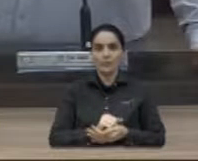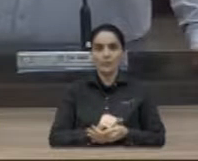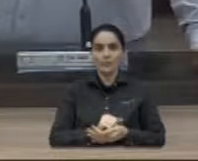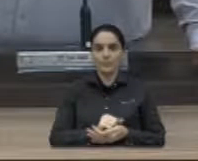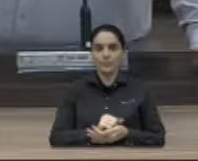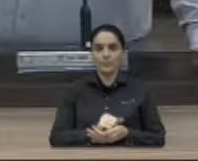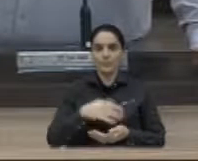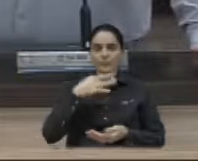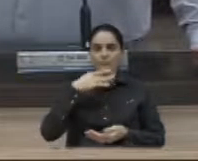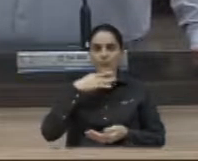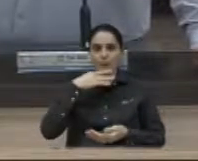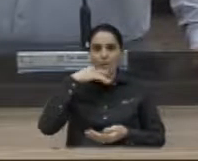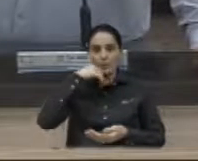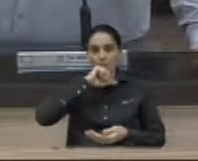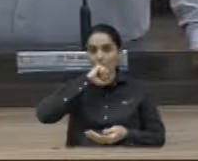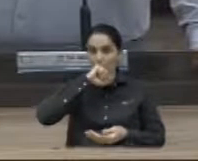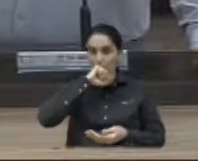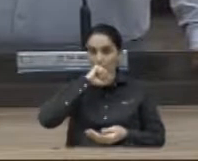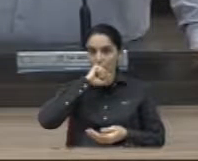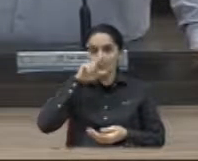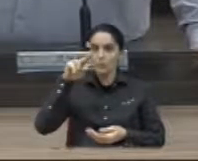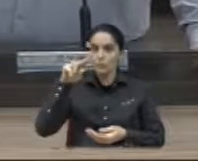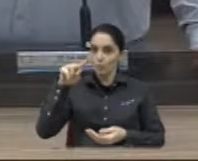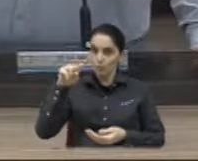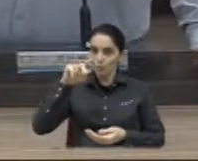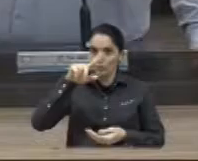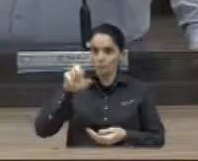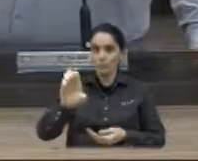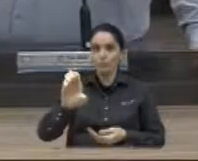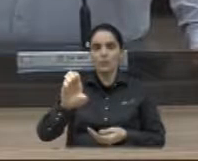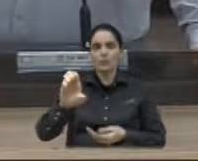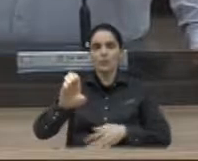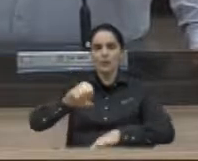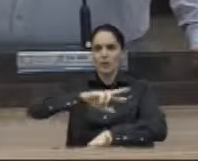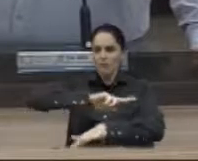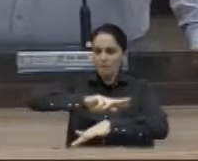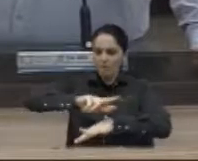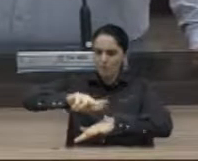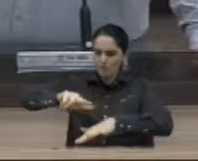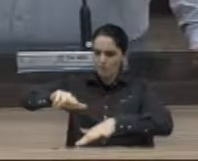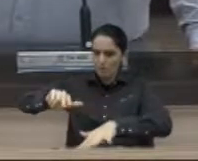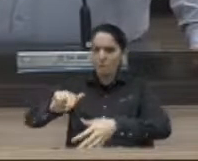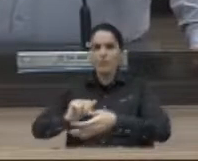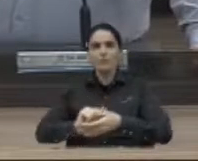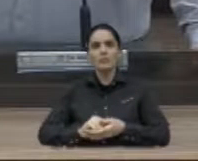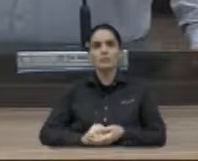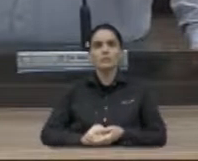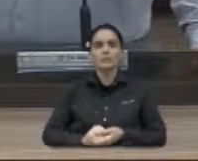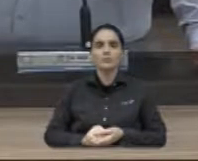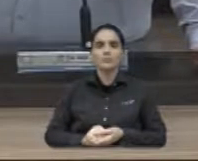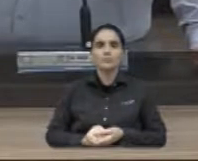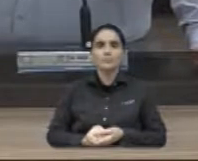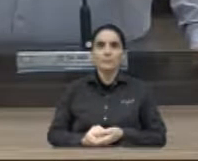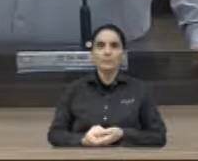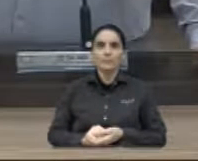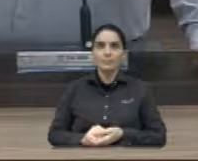irmãos, Antônio Carlos, João Batista, Zé Roberto, a Zezé, Maria